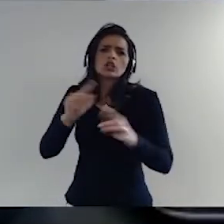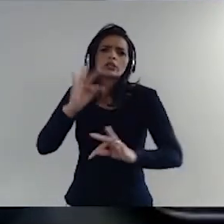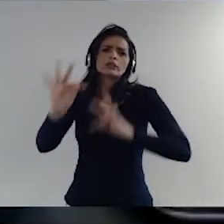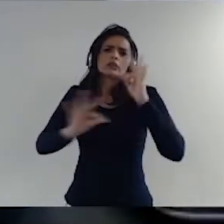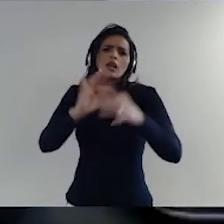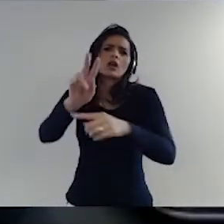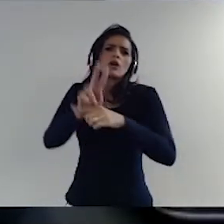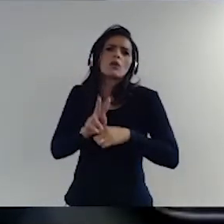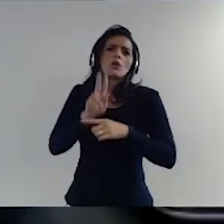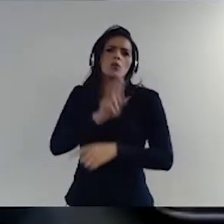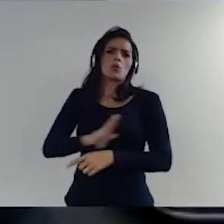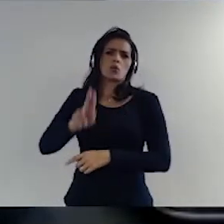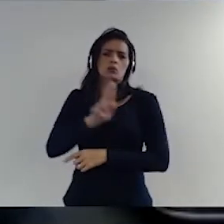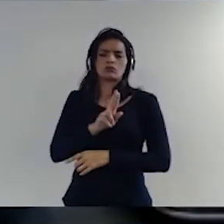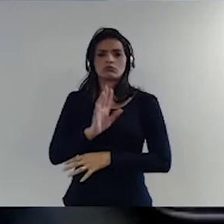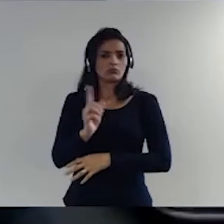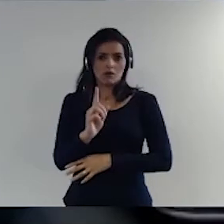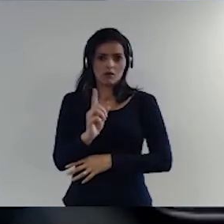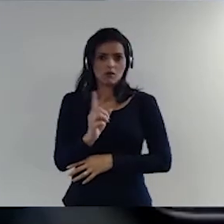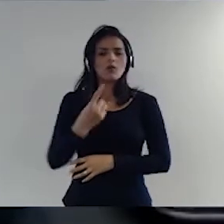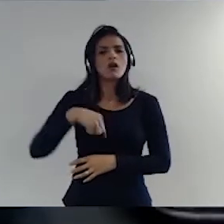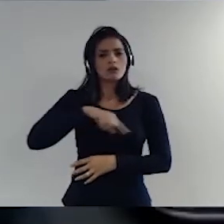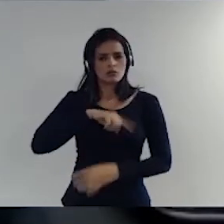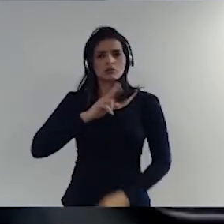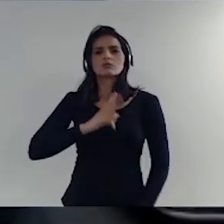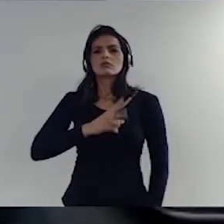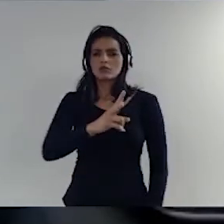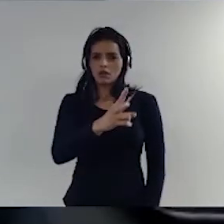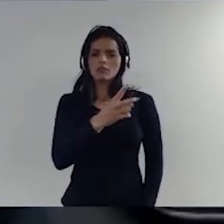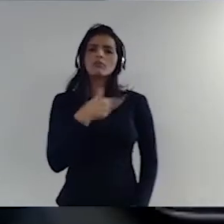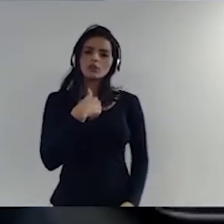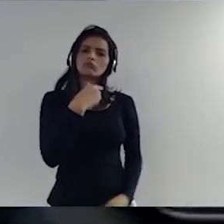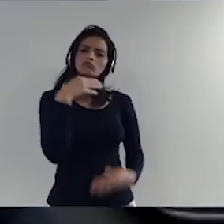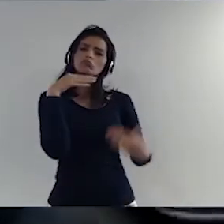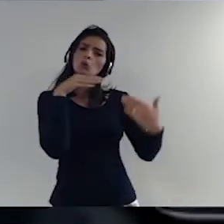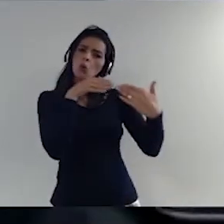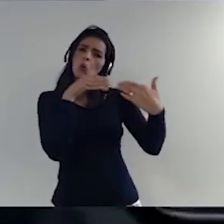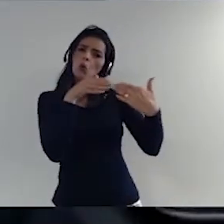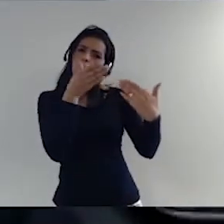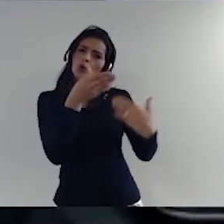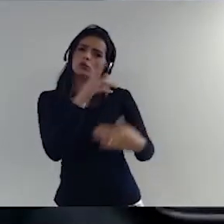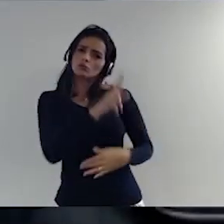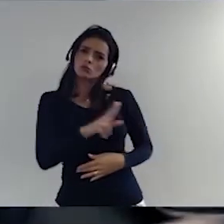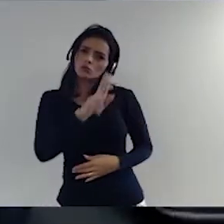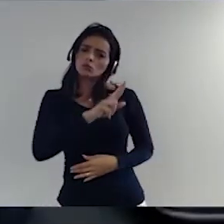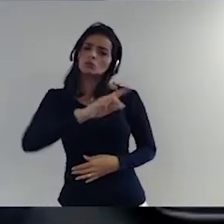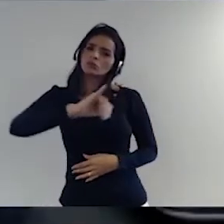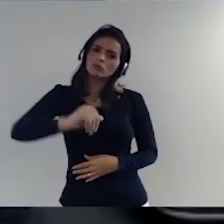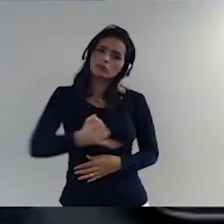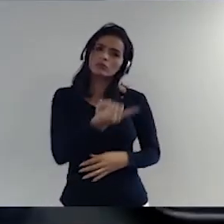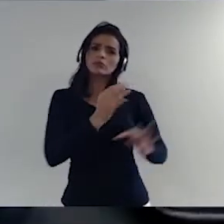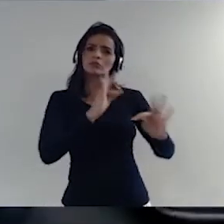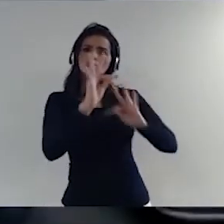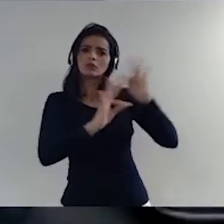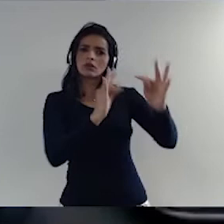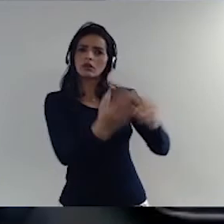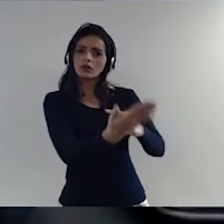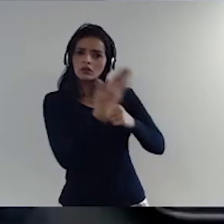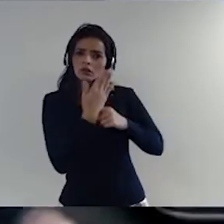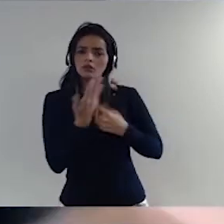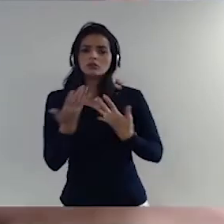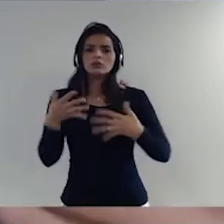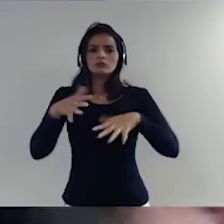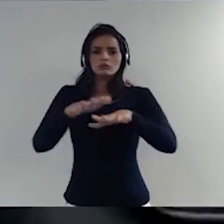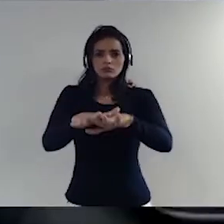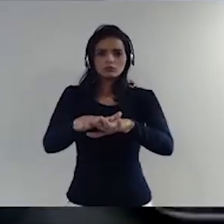de maneira inteligente. Nós sempre fomos favoráveis ao uso da tecnologia como instrumento de inclusão